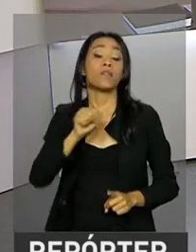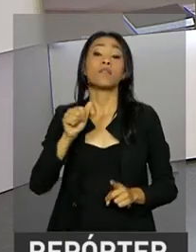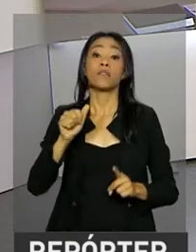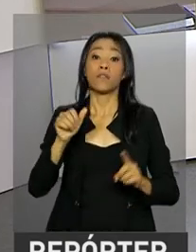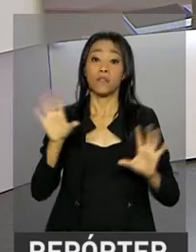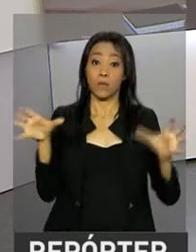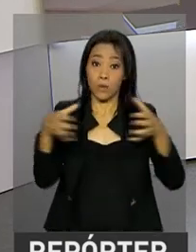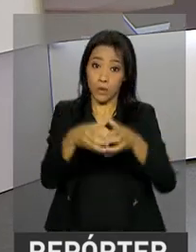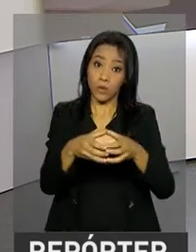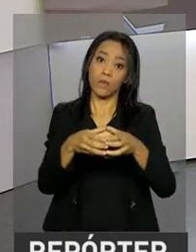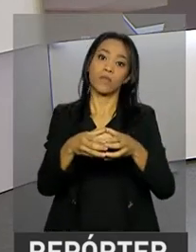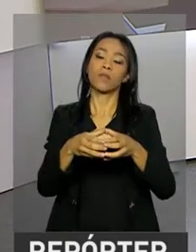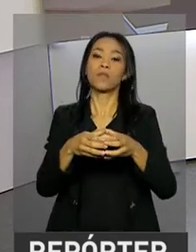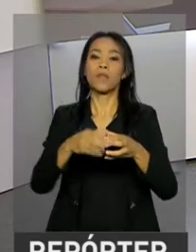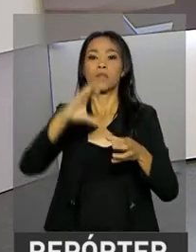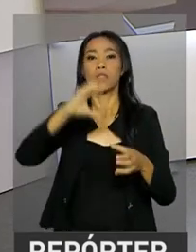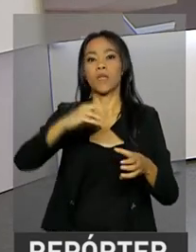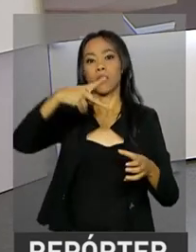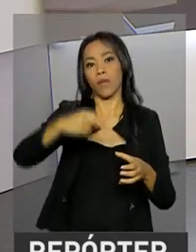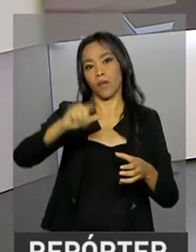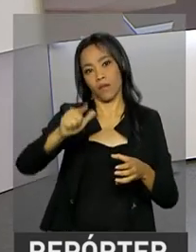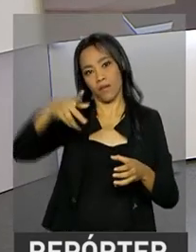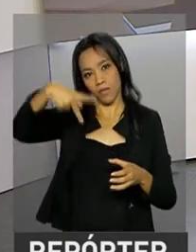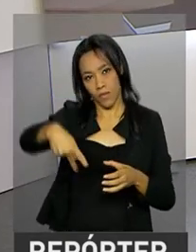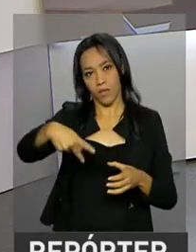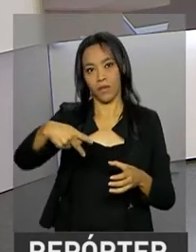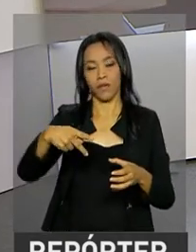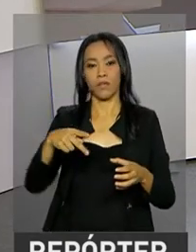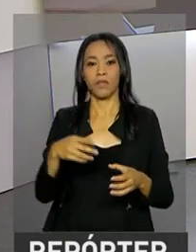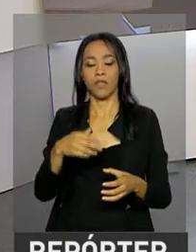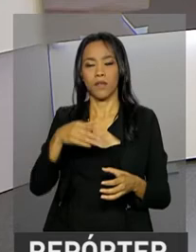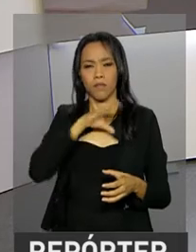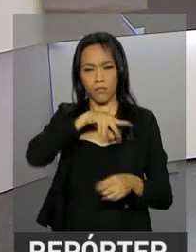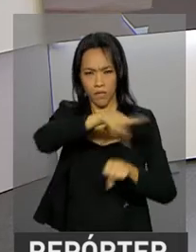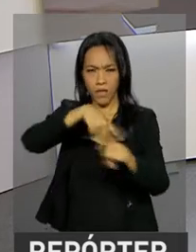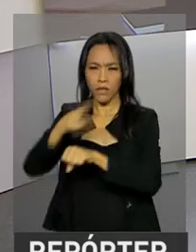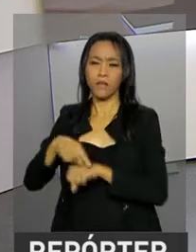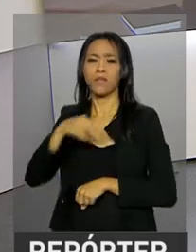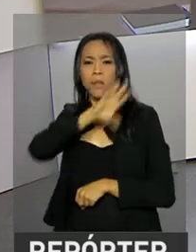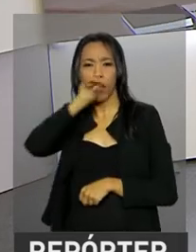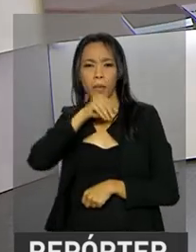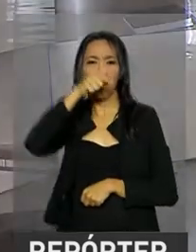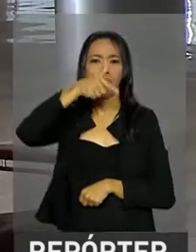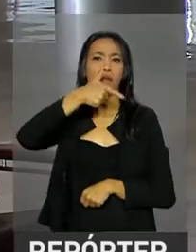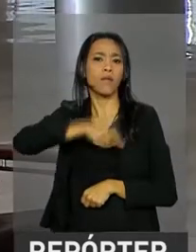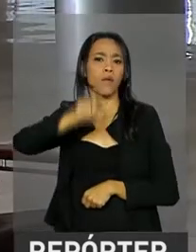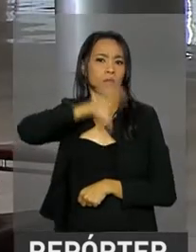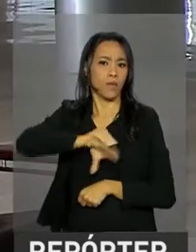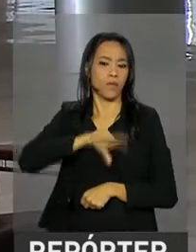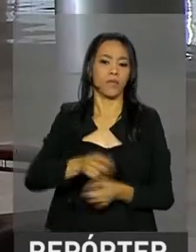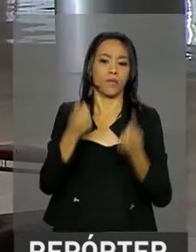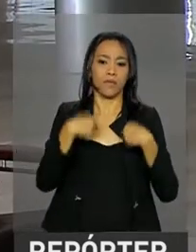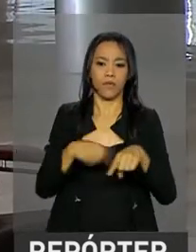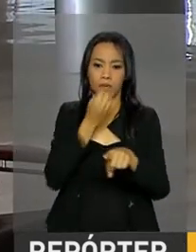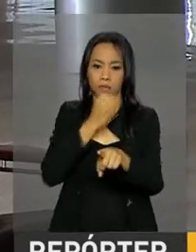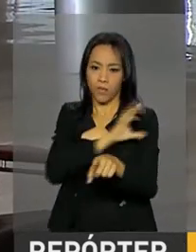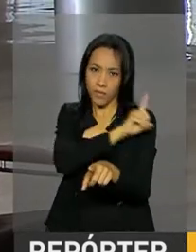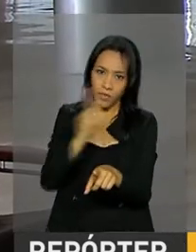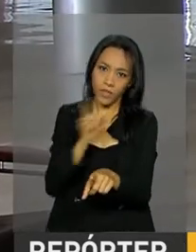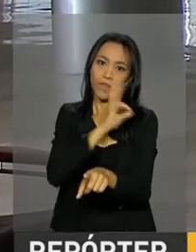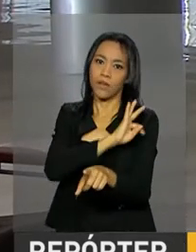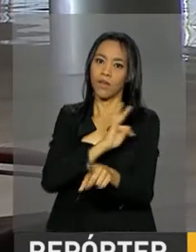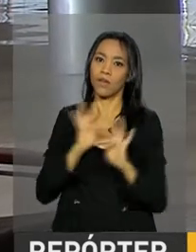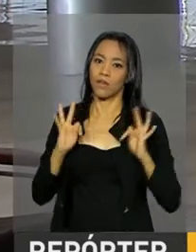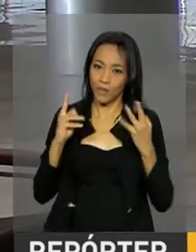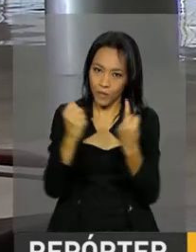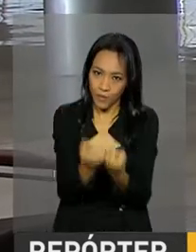portuguesa. João Pedro, bom dia mais uma vez para você. Bom dia para você também mais uma vez, Leandro. Bom dia a todos que nos assistem aqui na